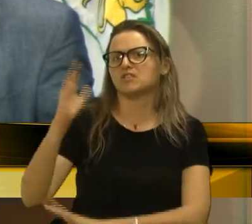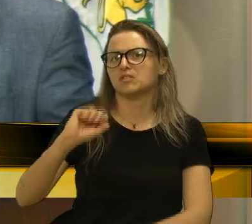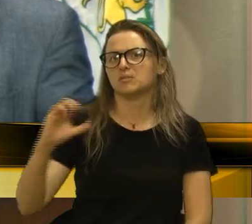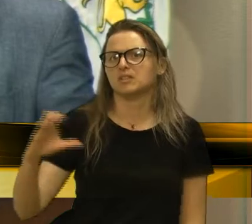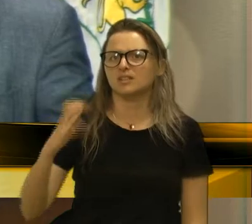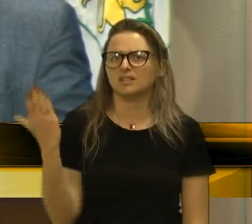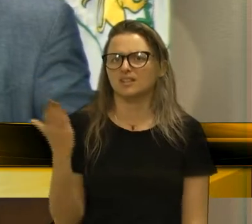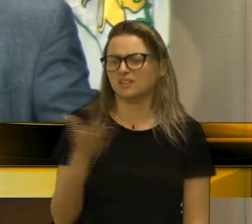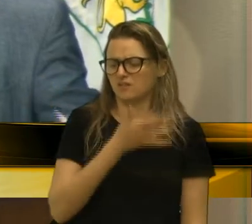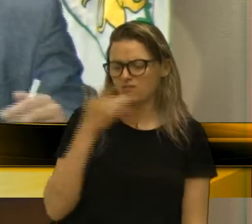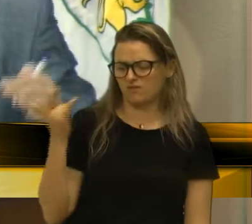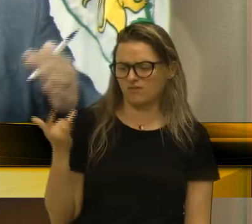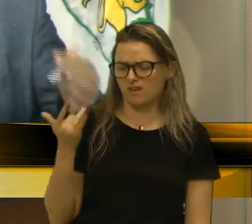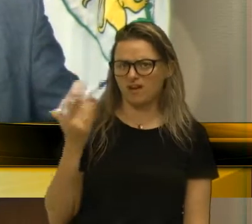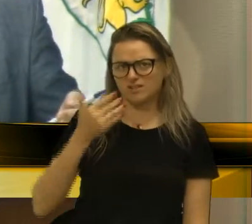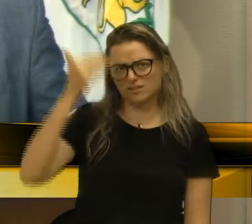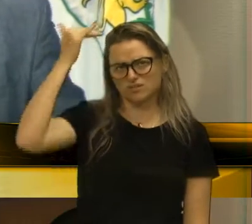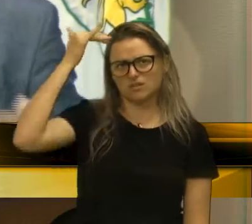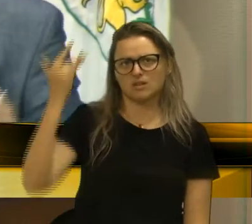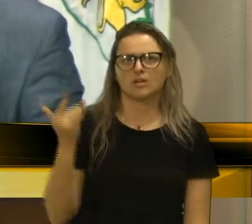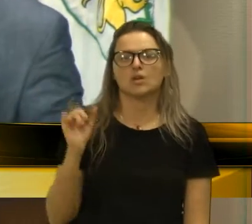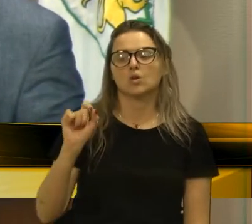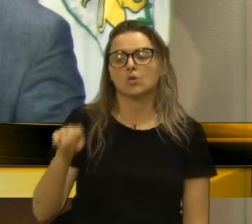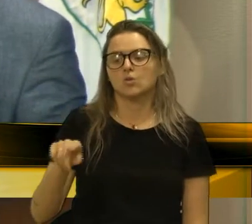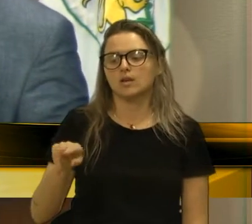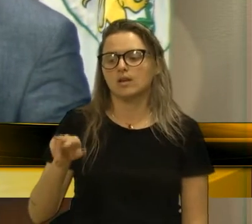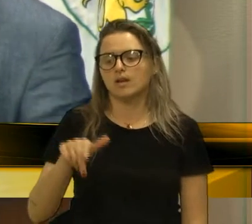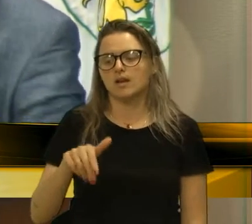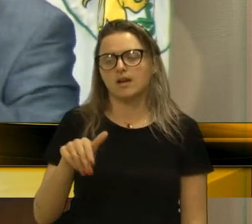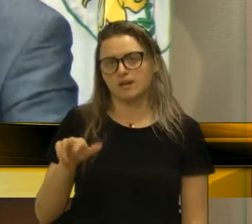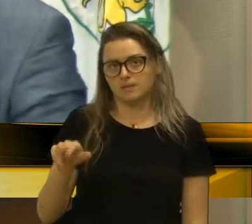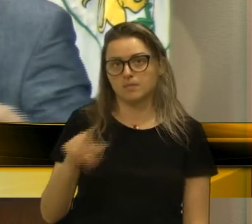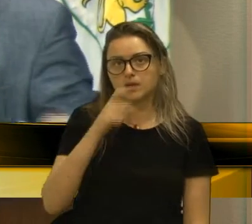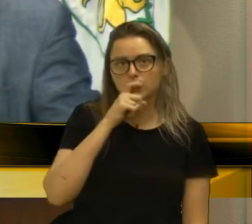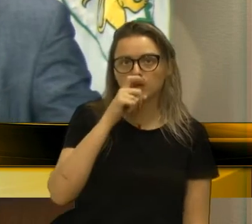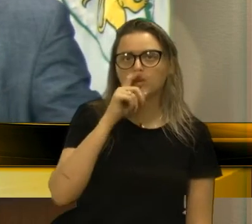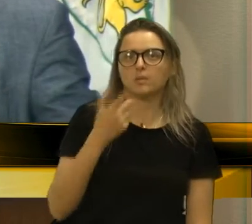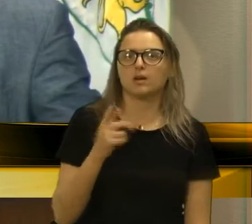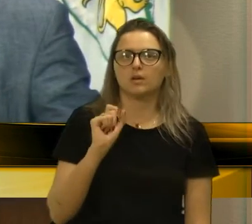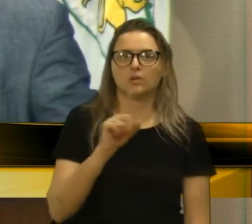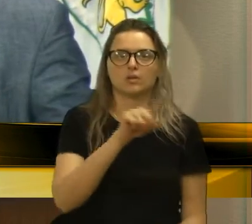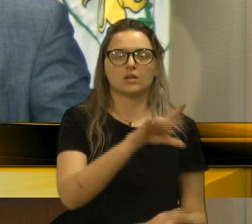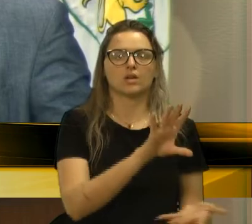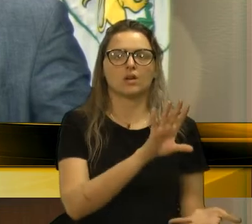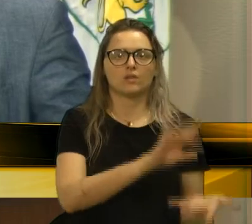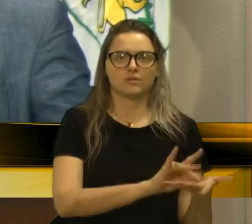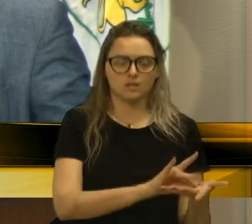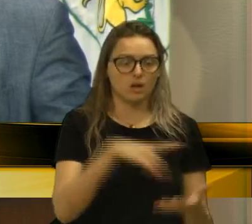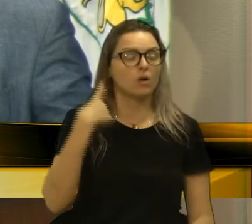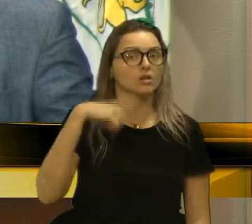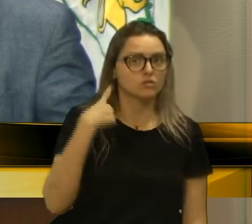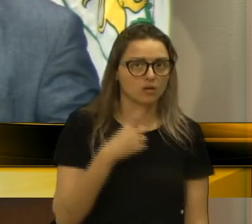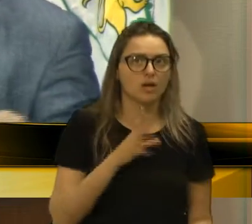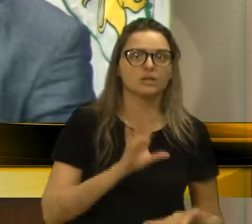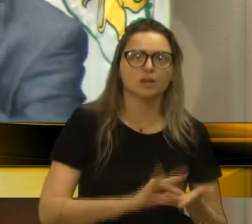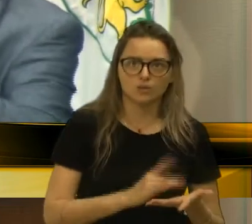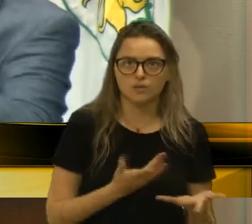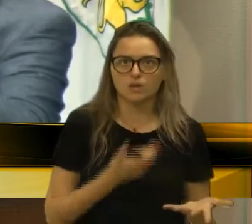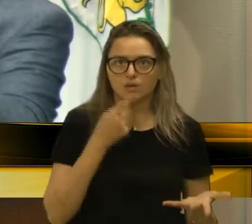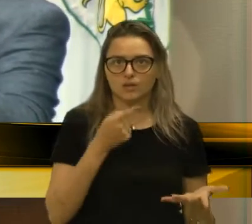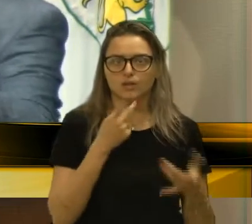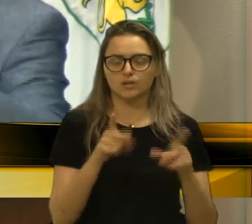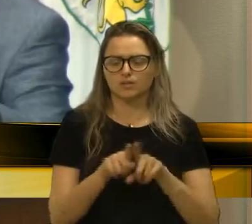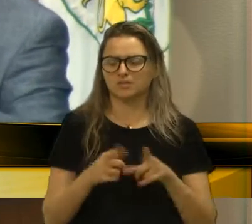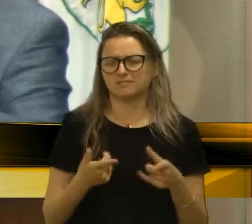Catarina. Foi isso que a filha e o pai me disseram ontem aqui, e foi isso que foi confirmado pela advogada desse caso. Então,